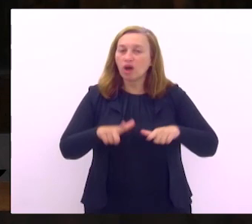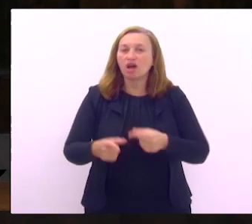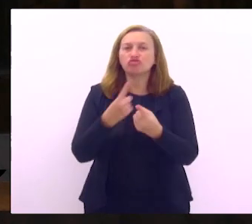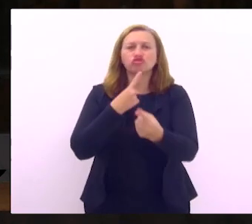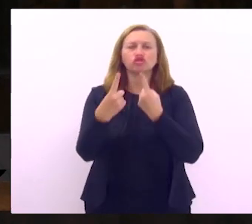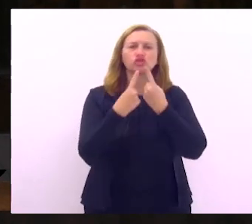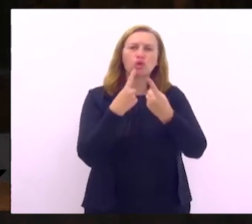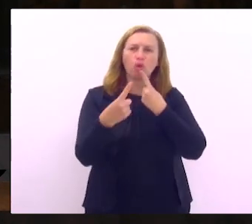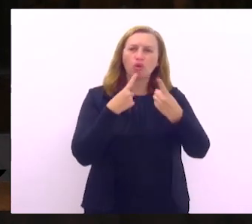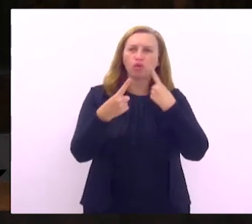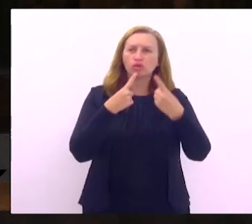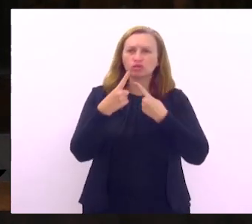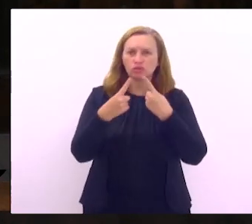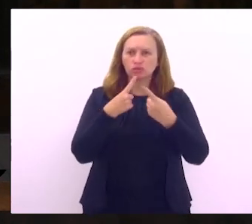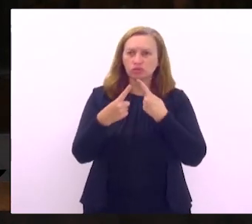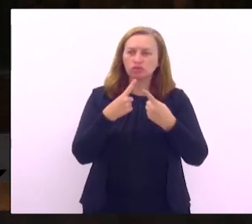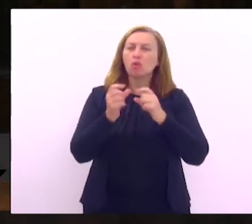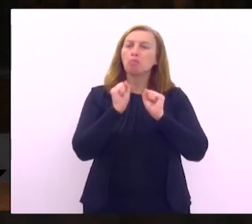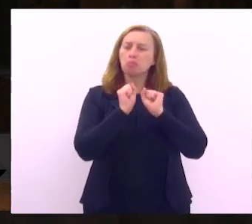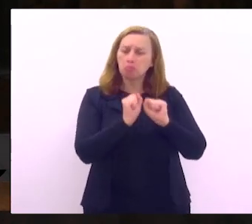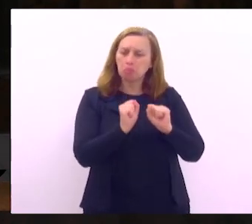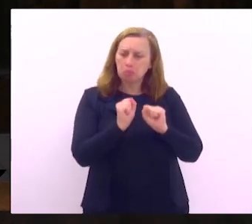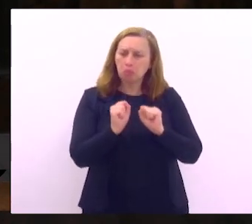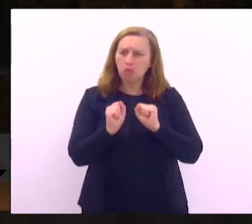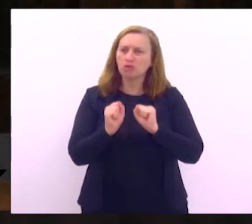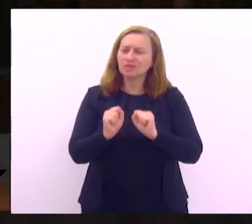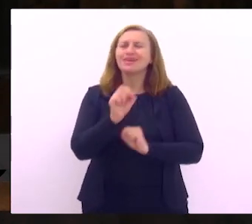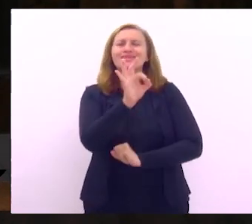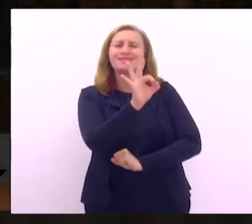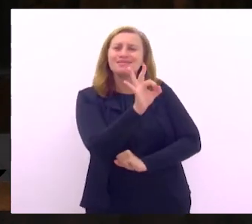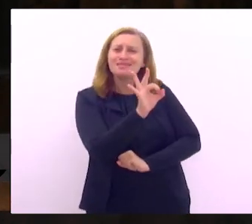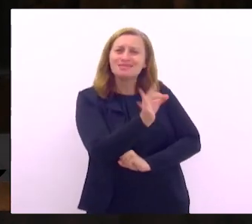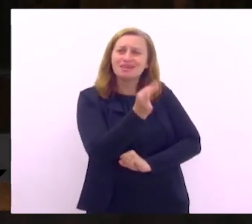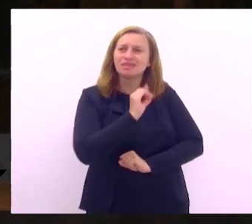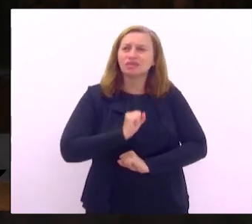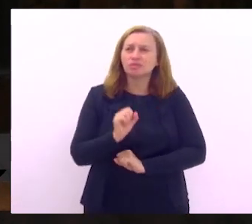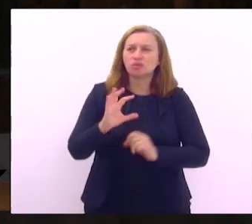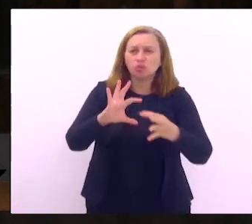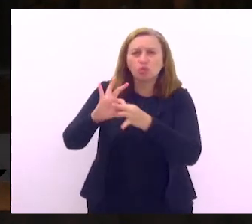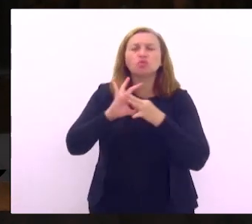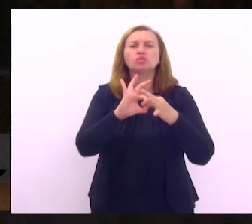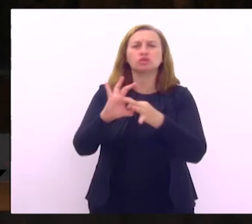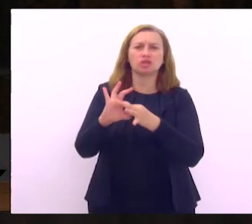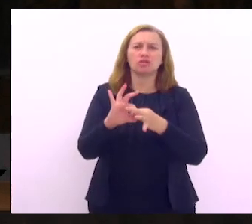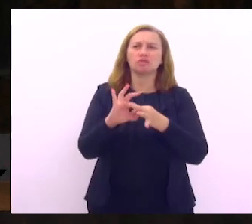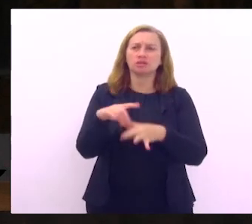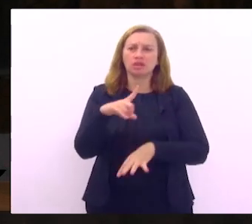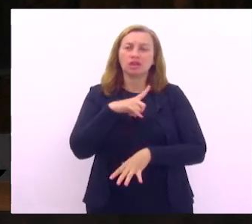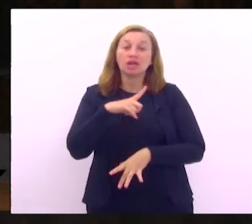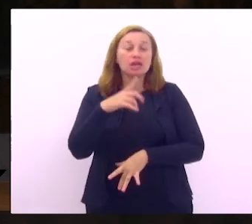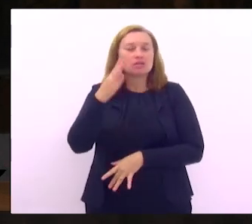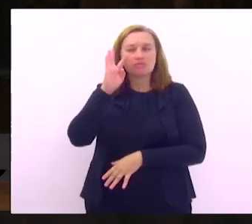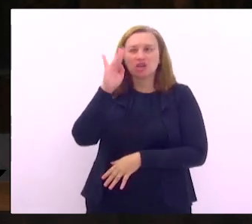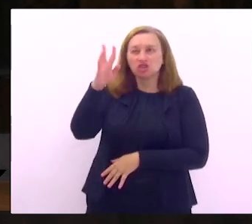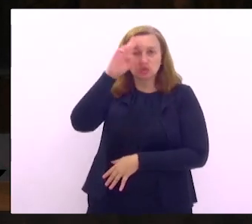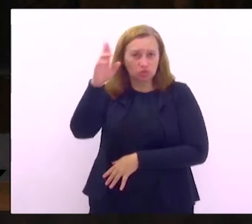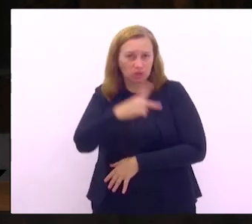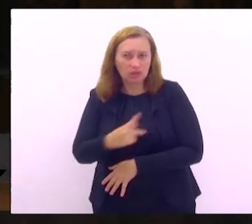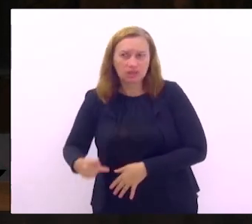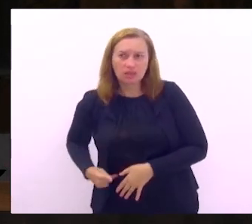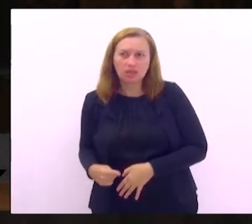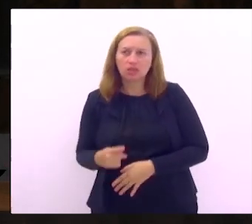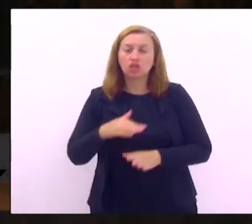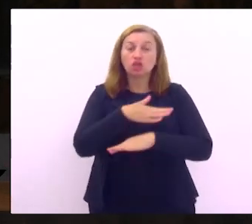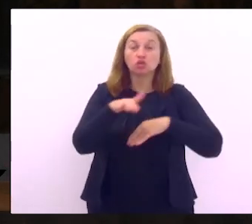diálogo necessário para que a gente possa certamente unir esforços, porque eu imagino, presidente, que todos os